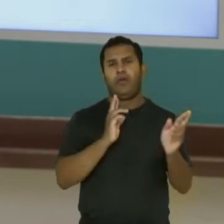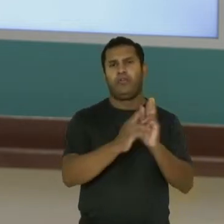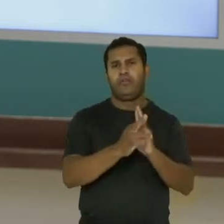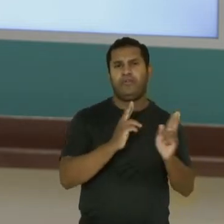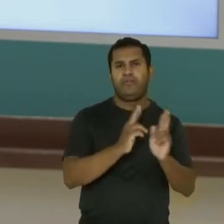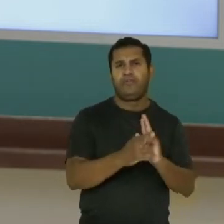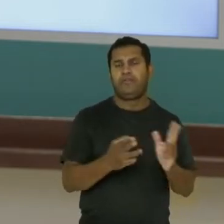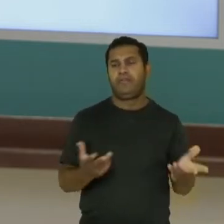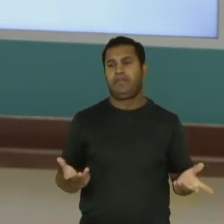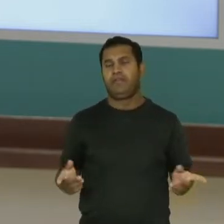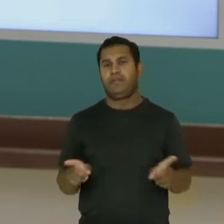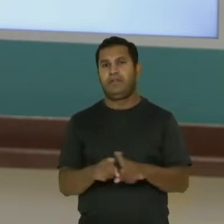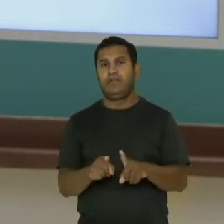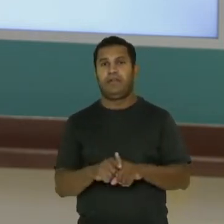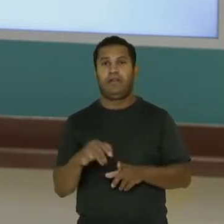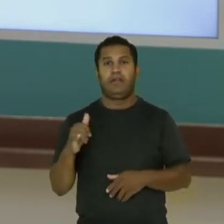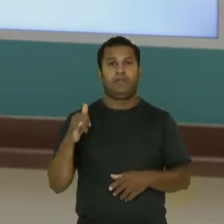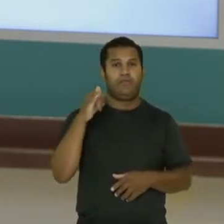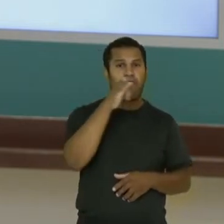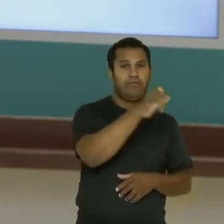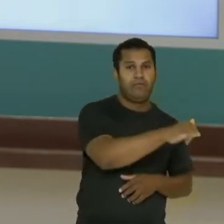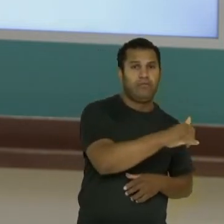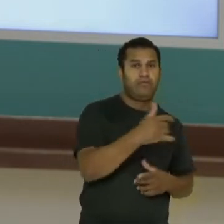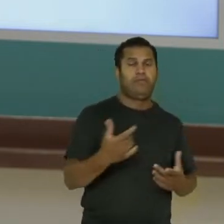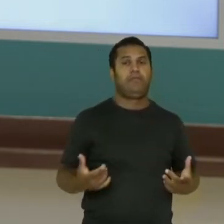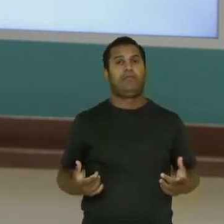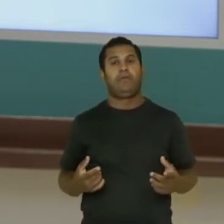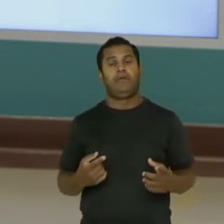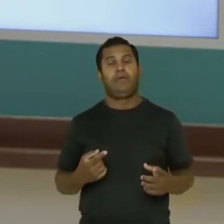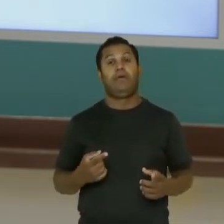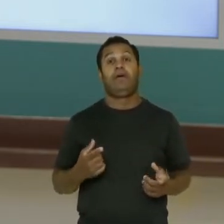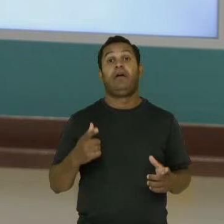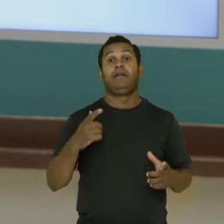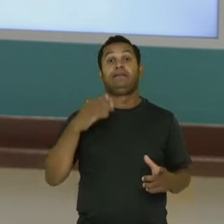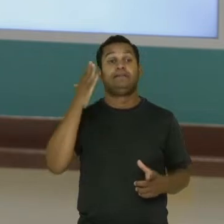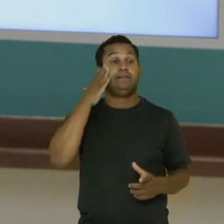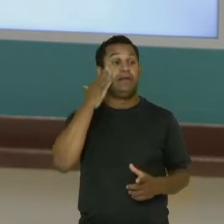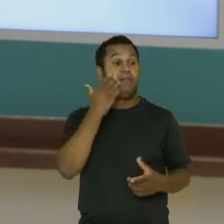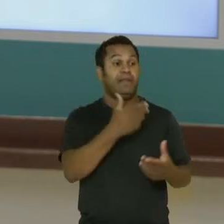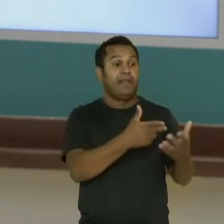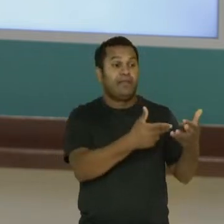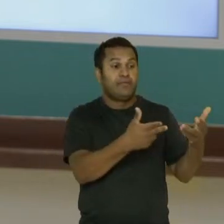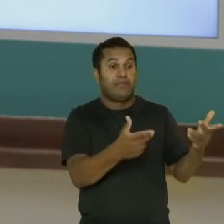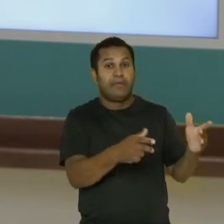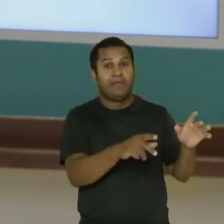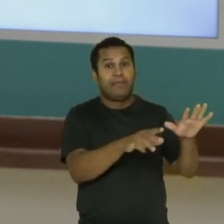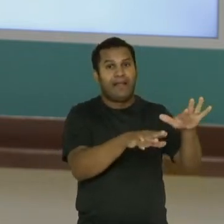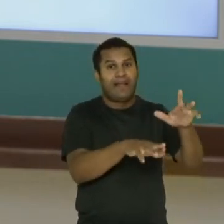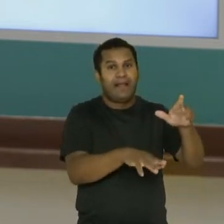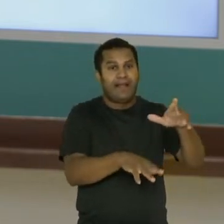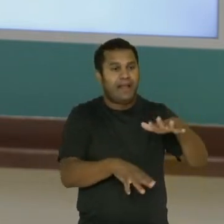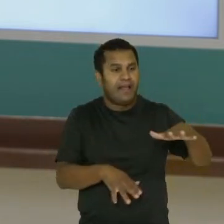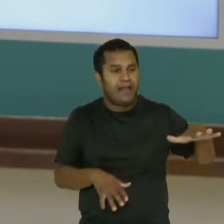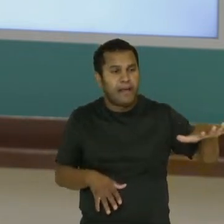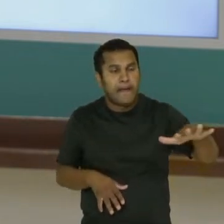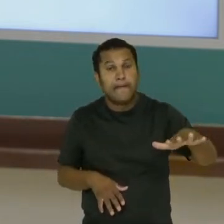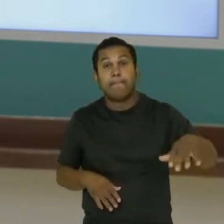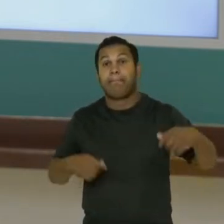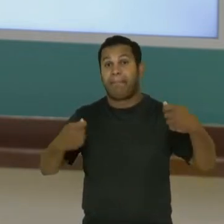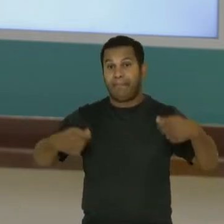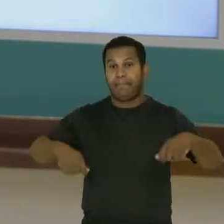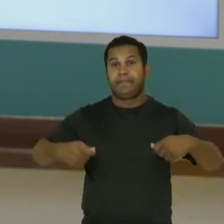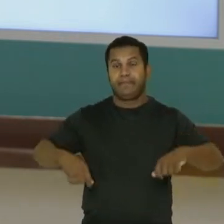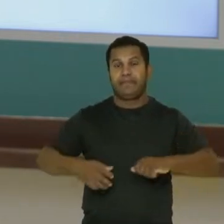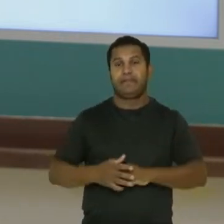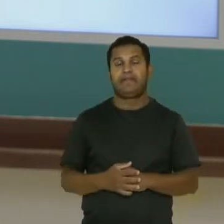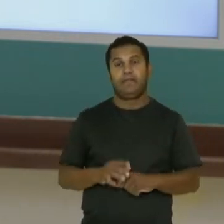dessas regiões que são criadas, dessas partes do território que têm características específicas.